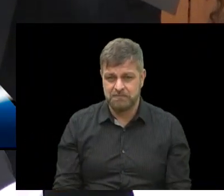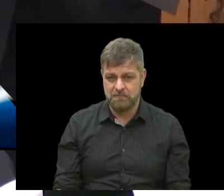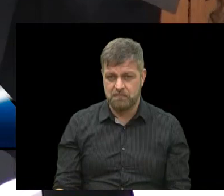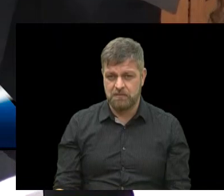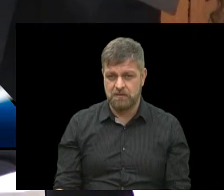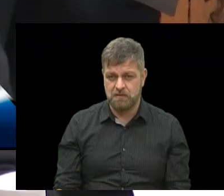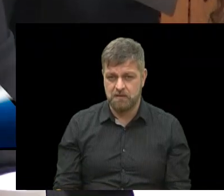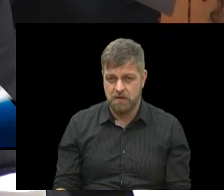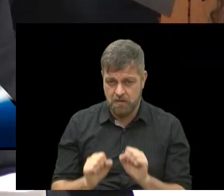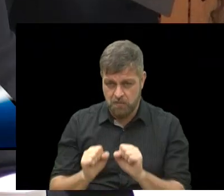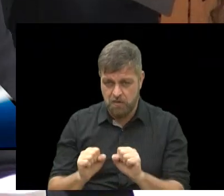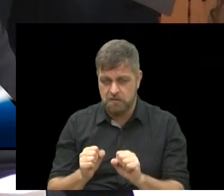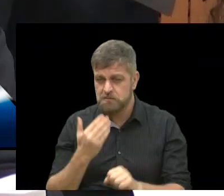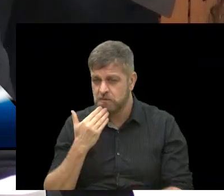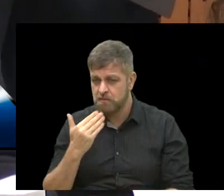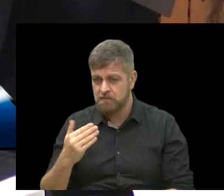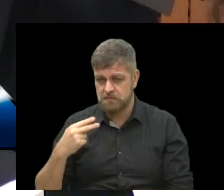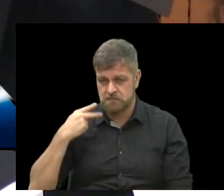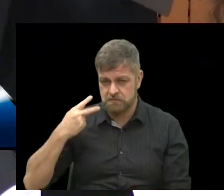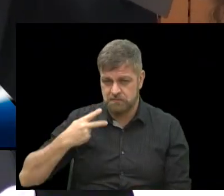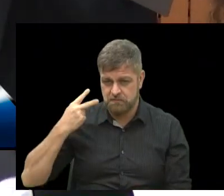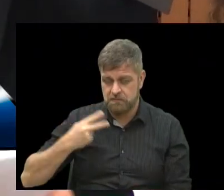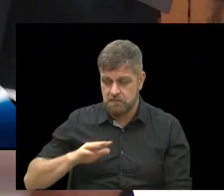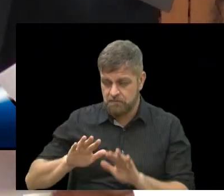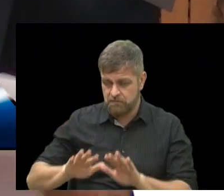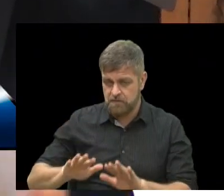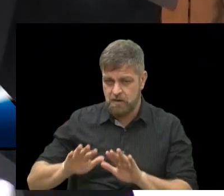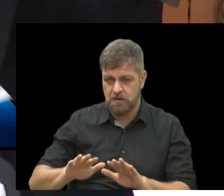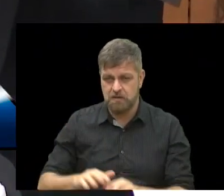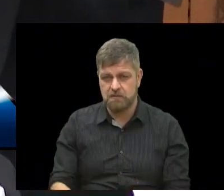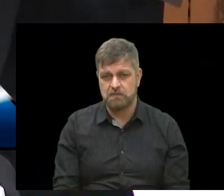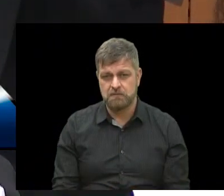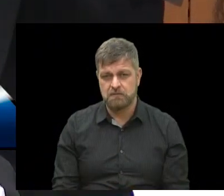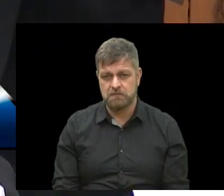possível, peço aos nobres vereadores que aqui permaneçam, ou